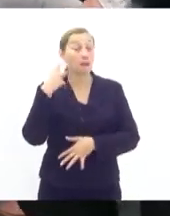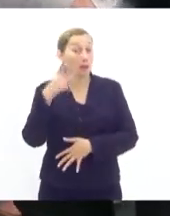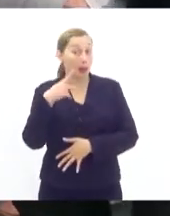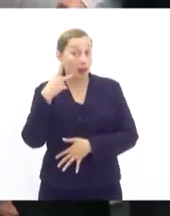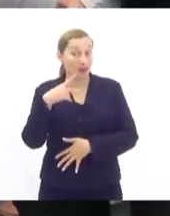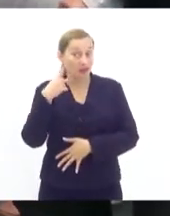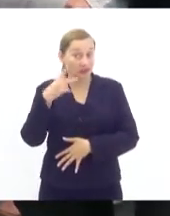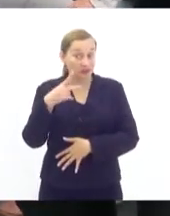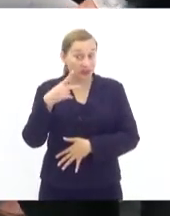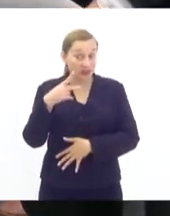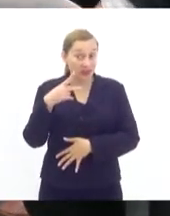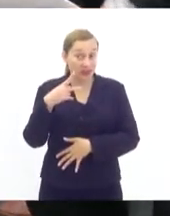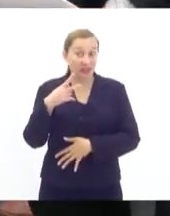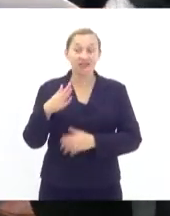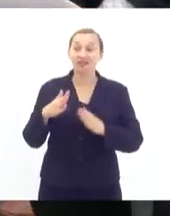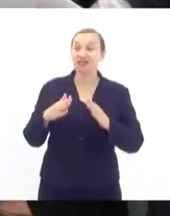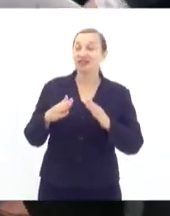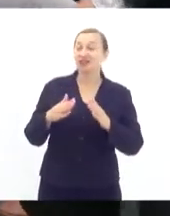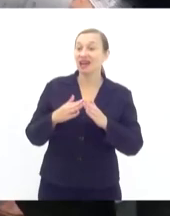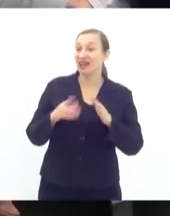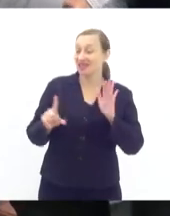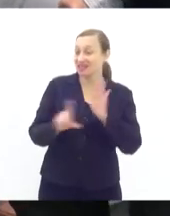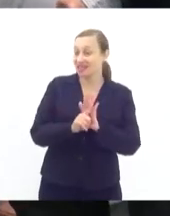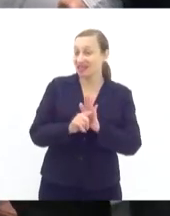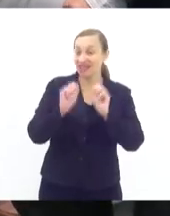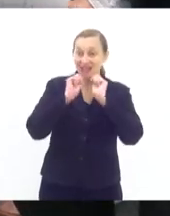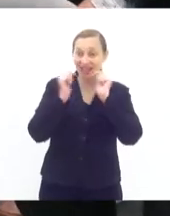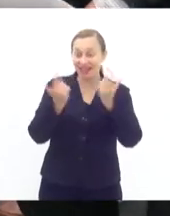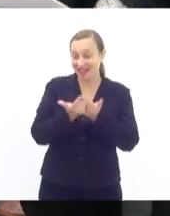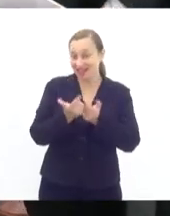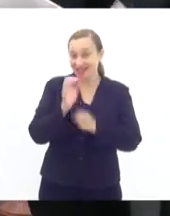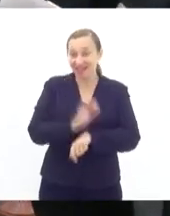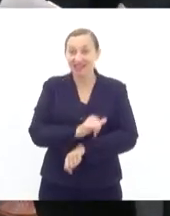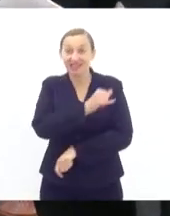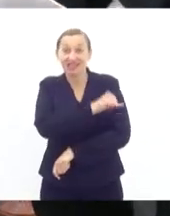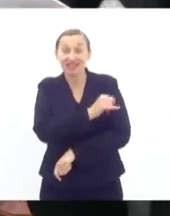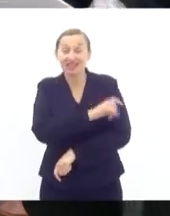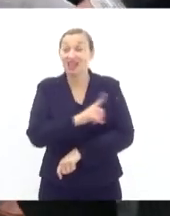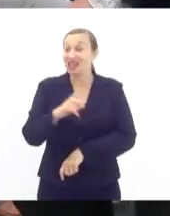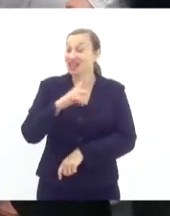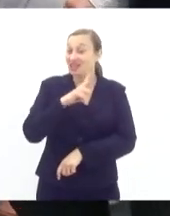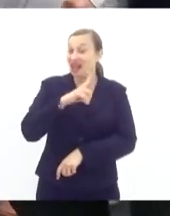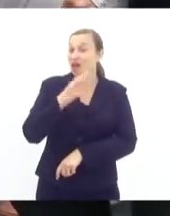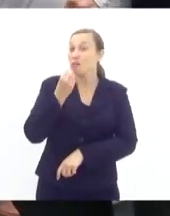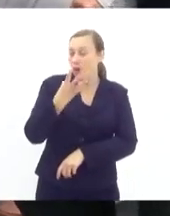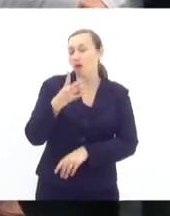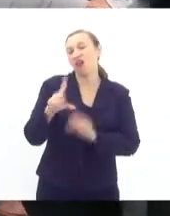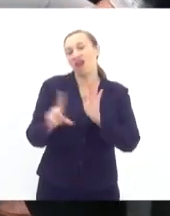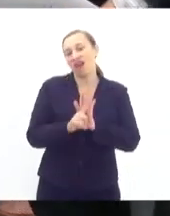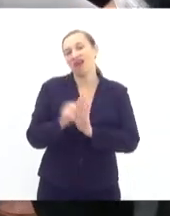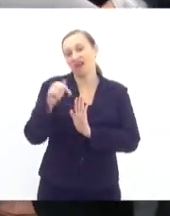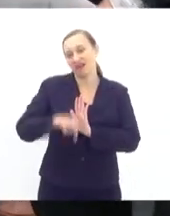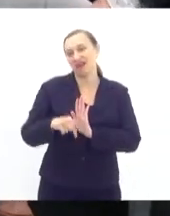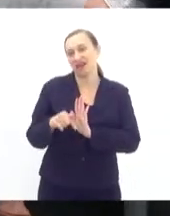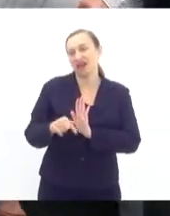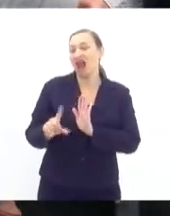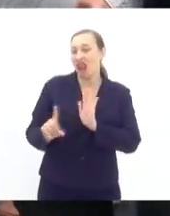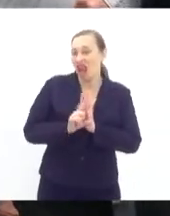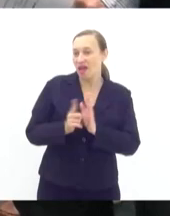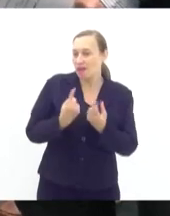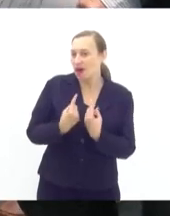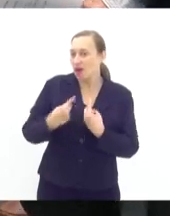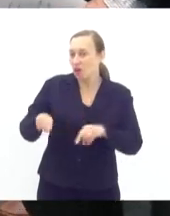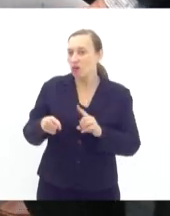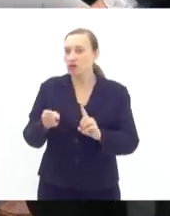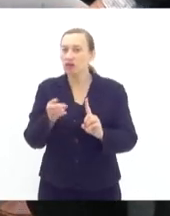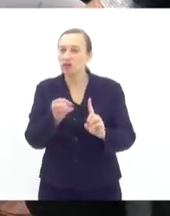da exitosa casa de leis Assembleia Legislativa do Estado do Rio de Janeiro a gente aqui tem boas leis leis para combater